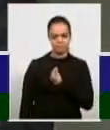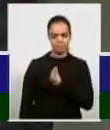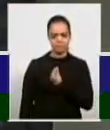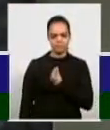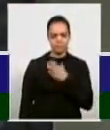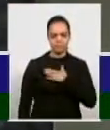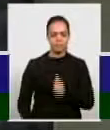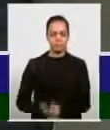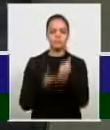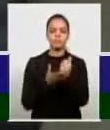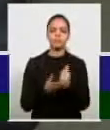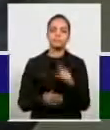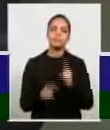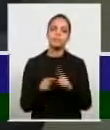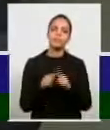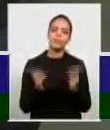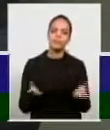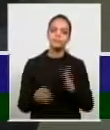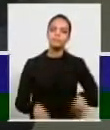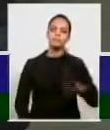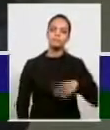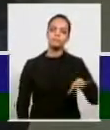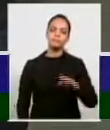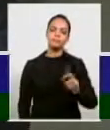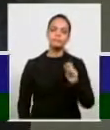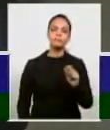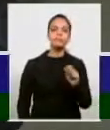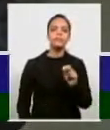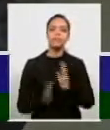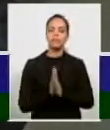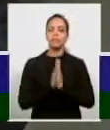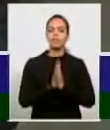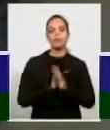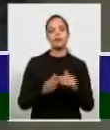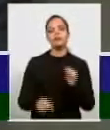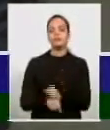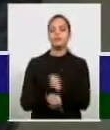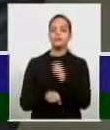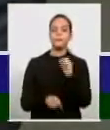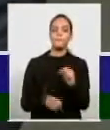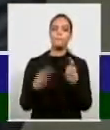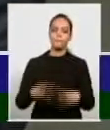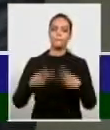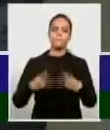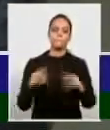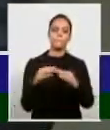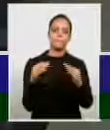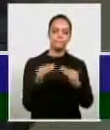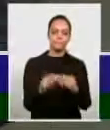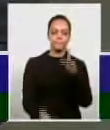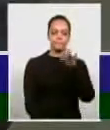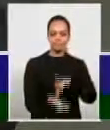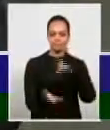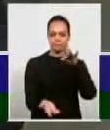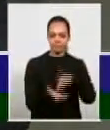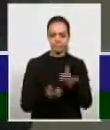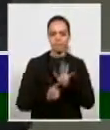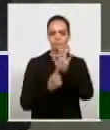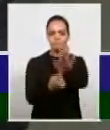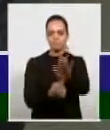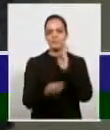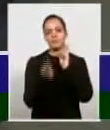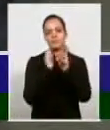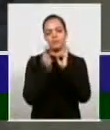minha contribuição. Porque a sociedade, ela clama, ela espera que esta casa realmente apresente